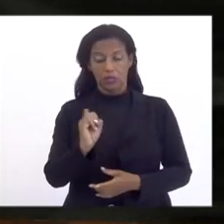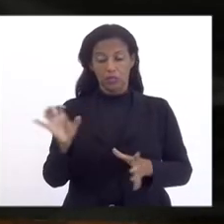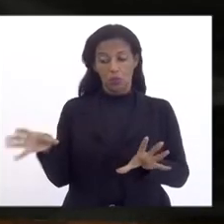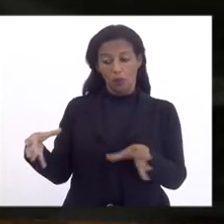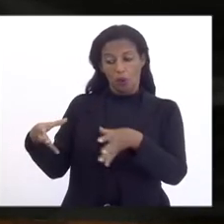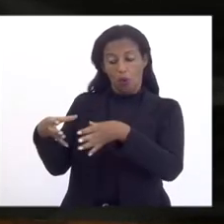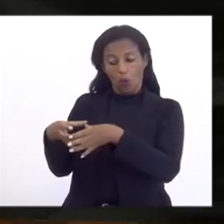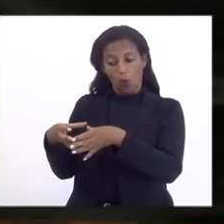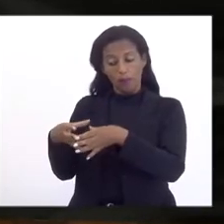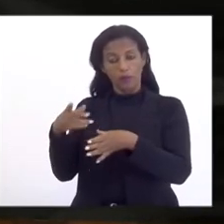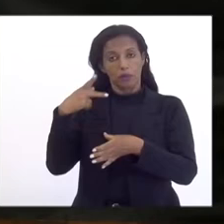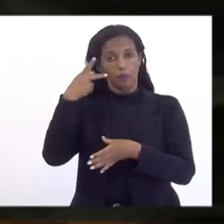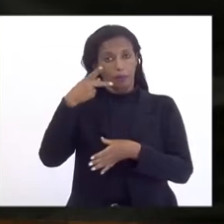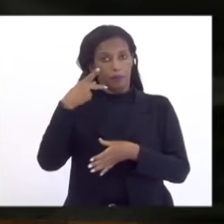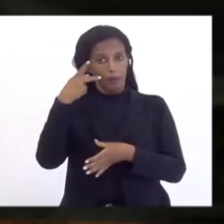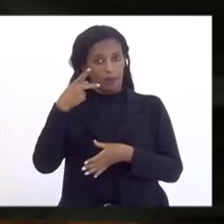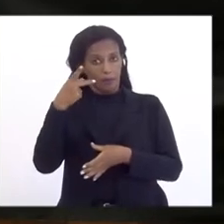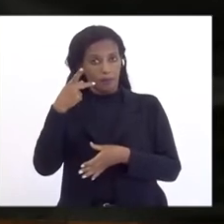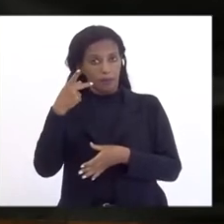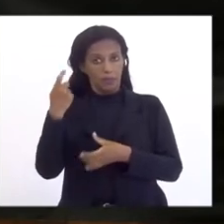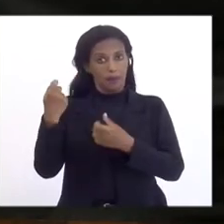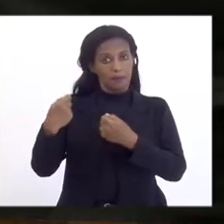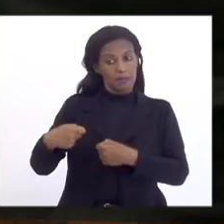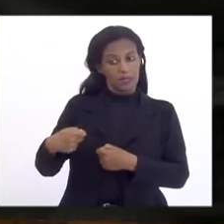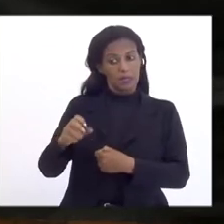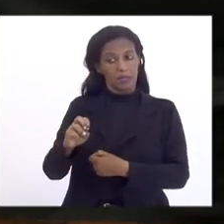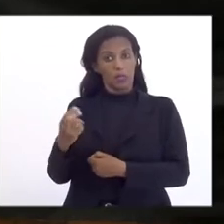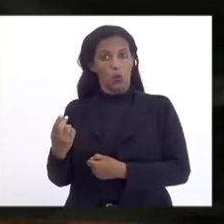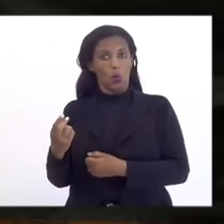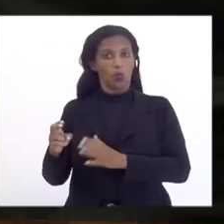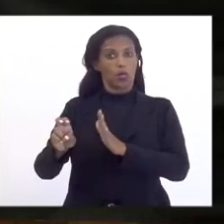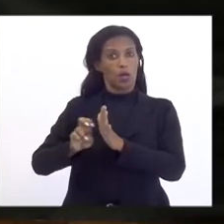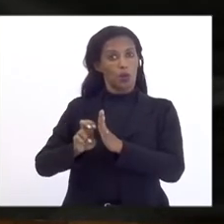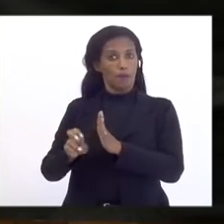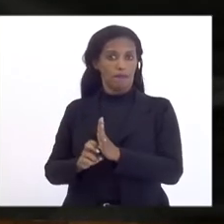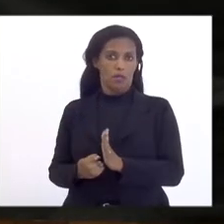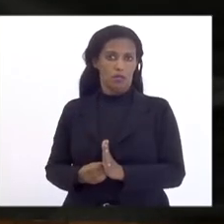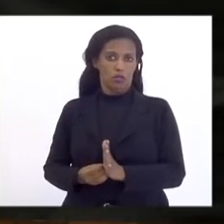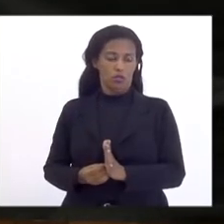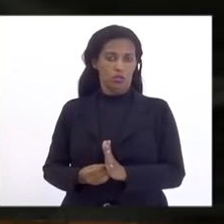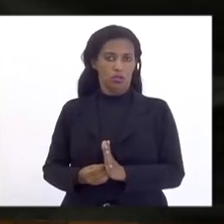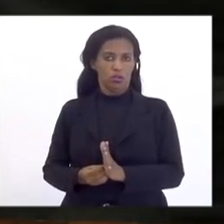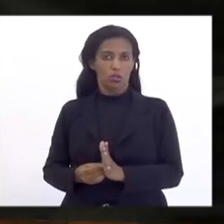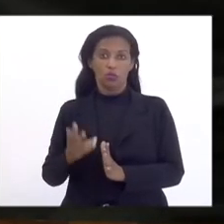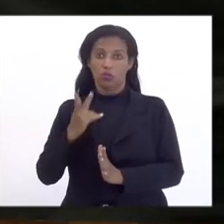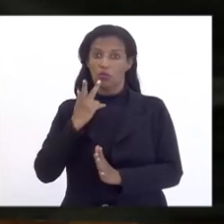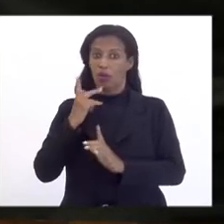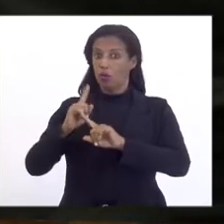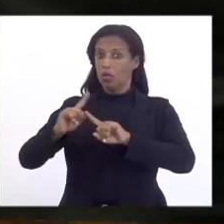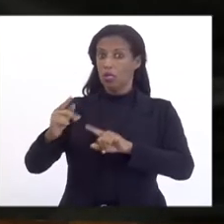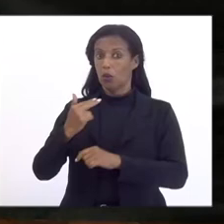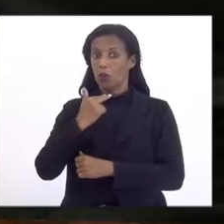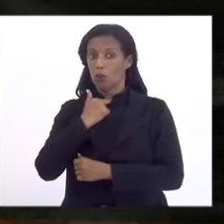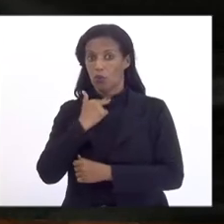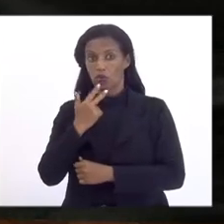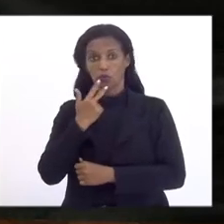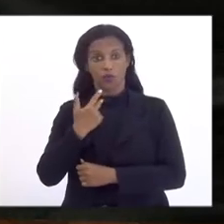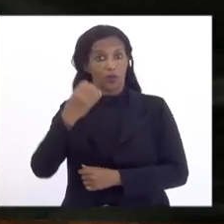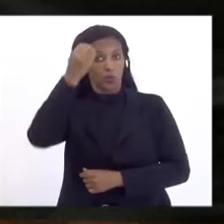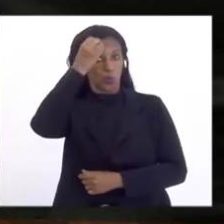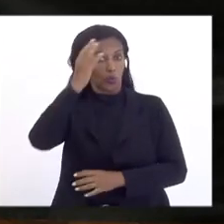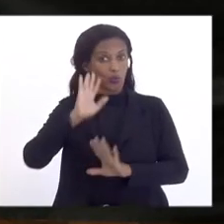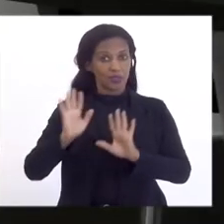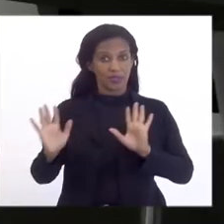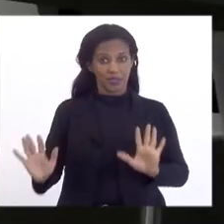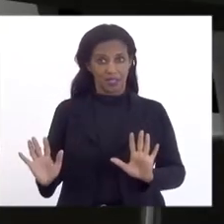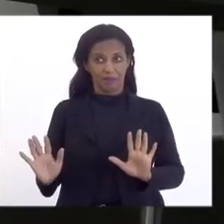comissão parlamentar de inquérito deve ou não receber emendas. É outra, eu não estou dizendo que não deve, eu estou dizendo que eu não sei. Pode no